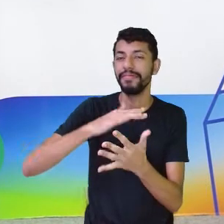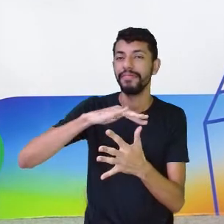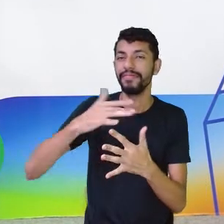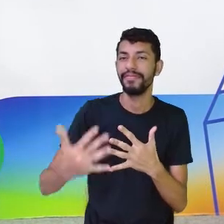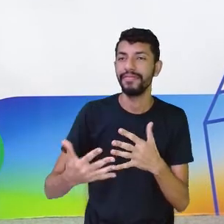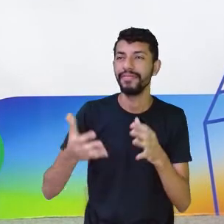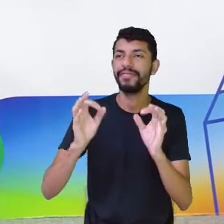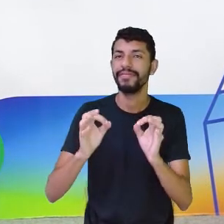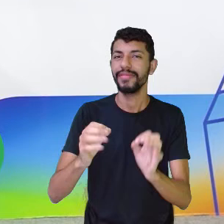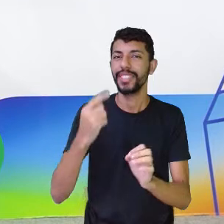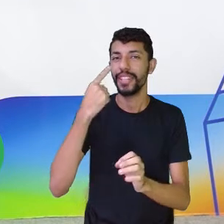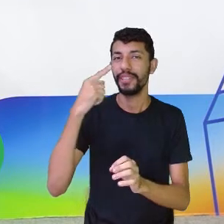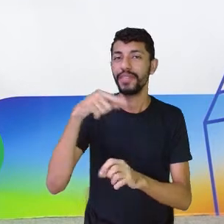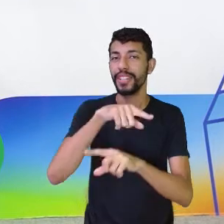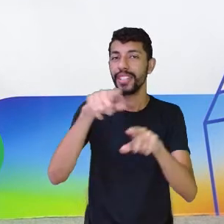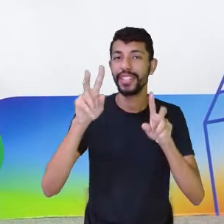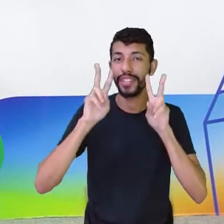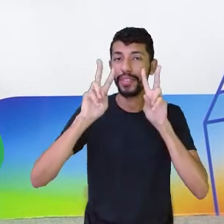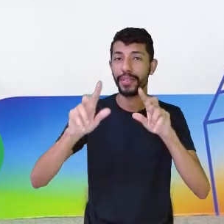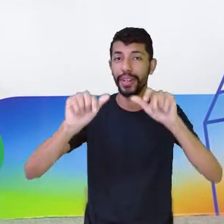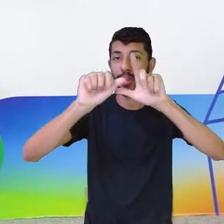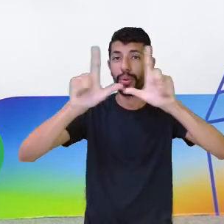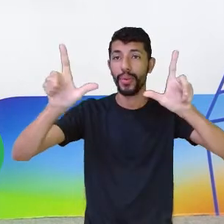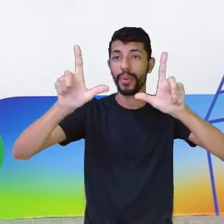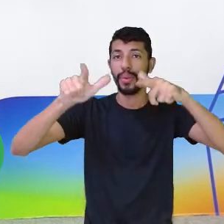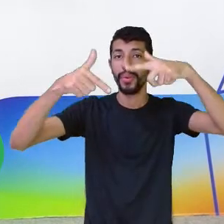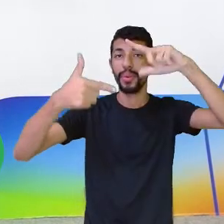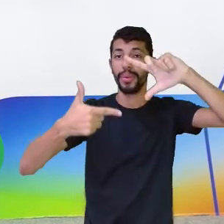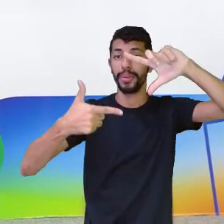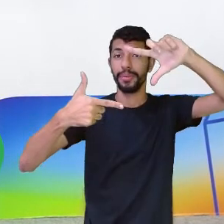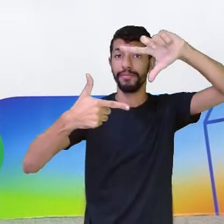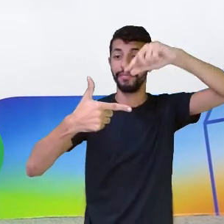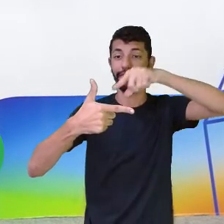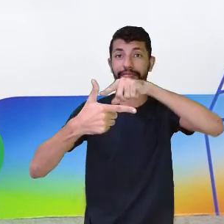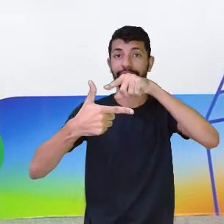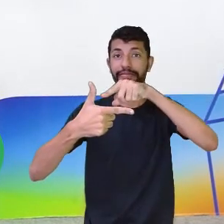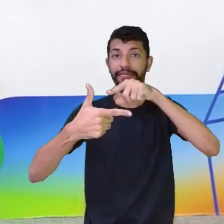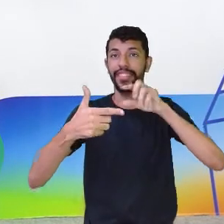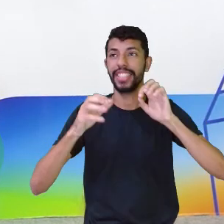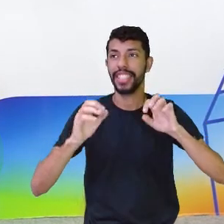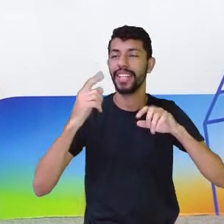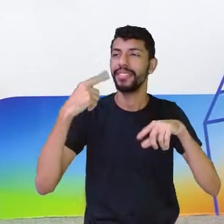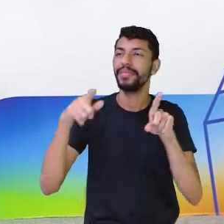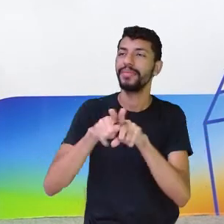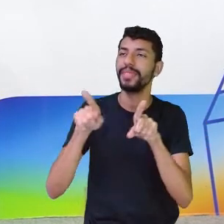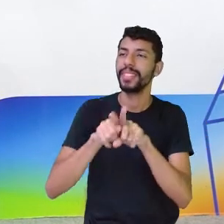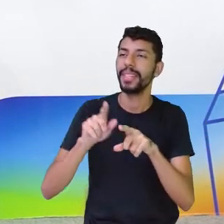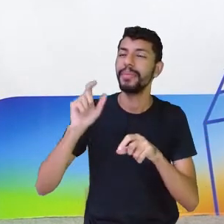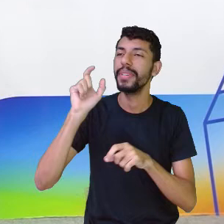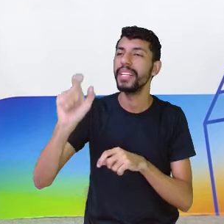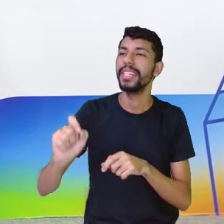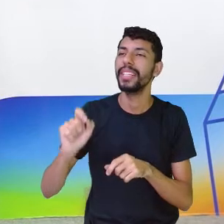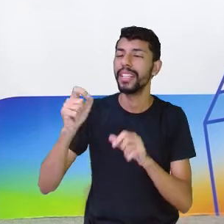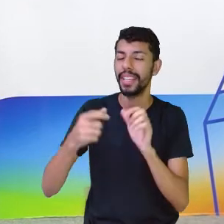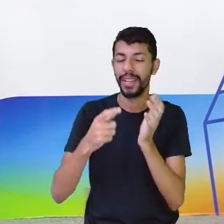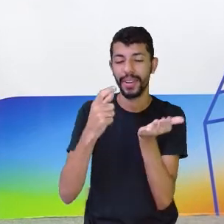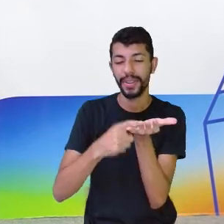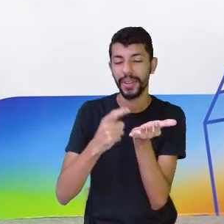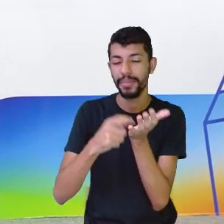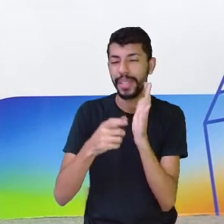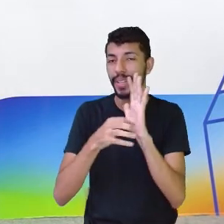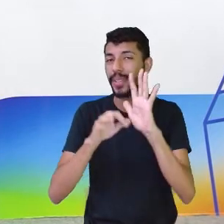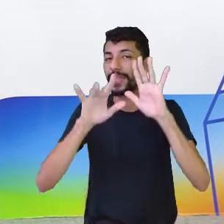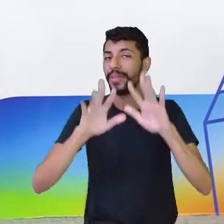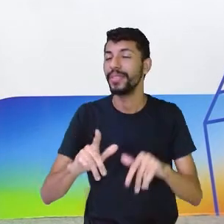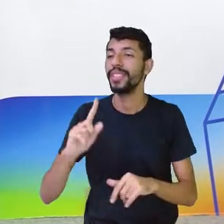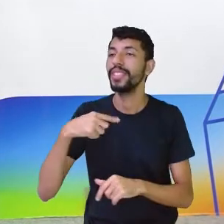vendo aqui no cantinho da tela, aqui embaixo. Bruno está por aqui com a gente. Além de Bruno, no aplicativo,